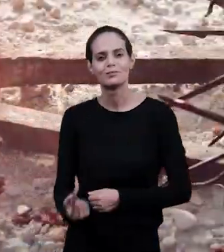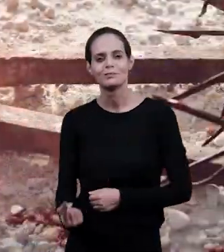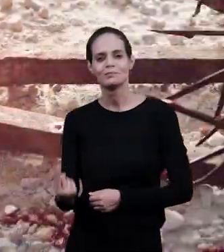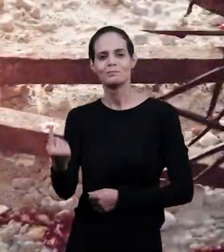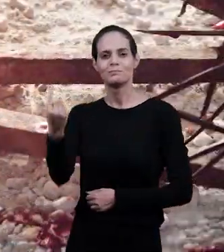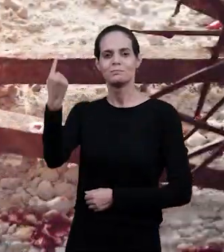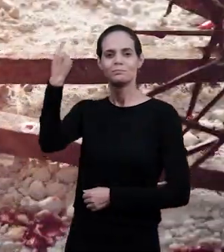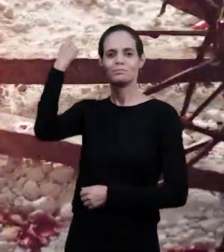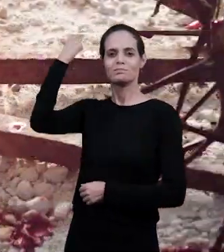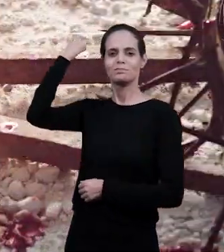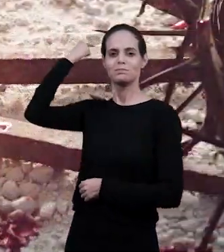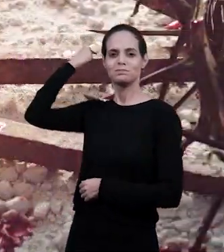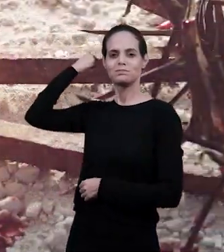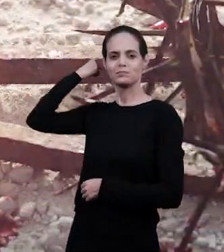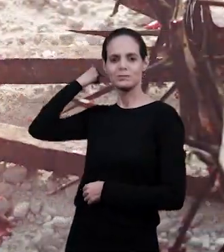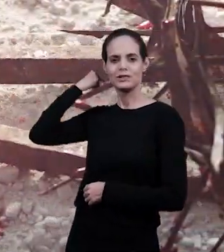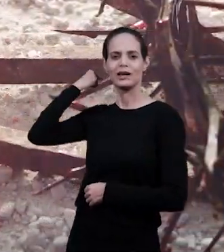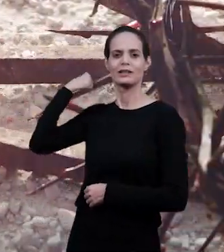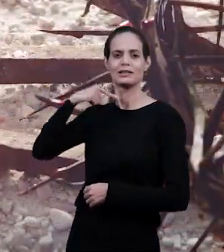mentes